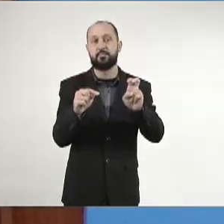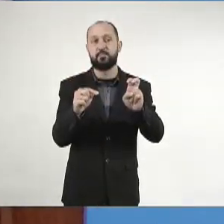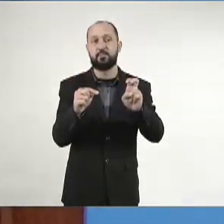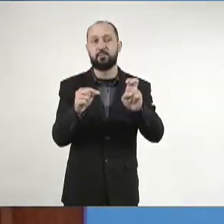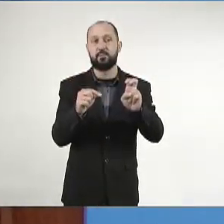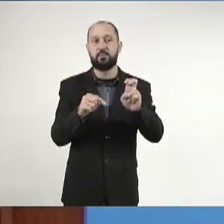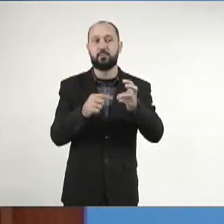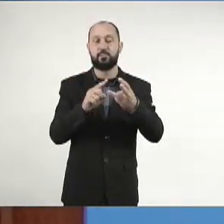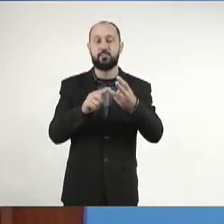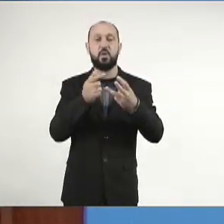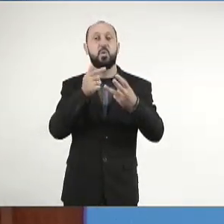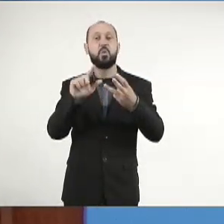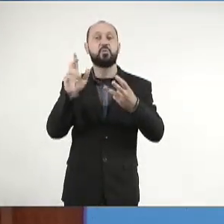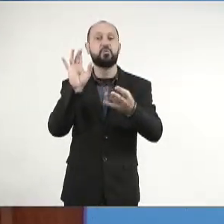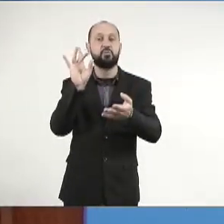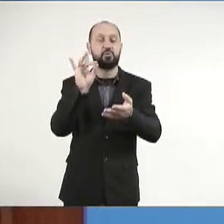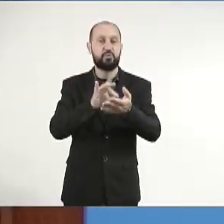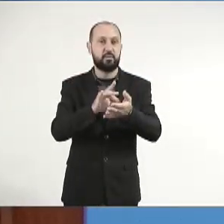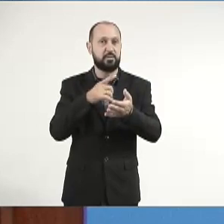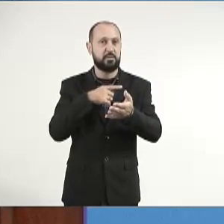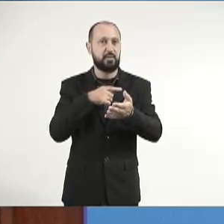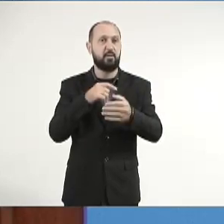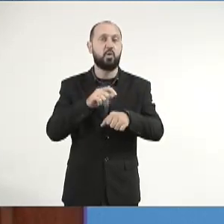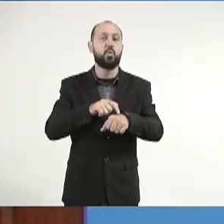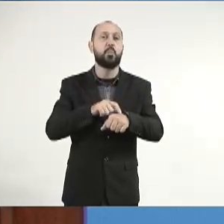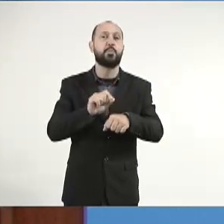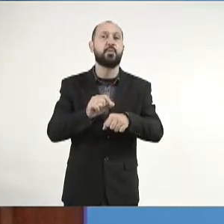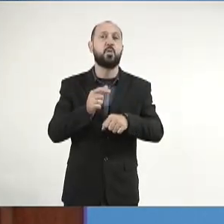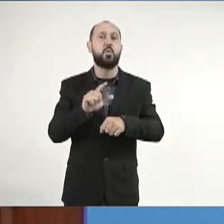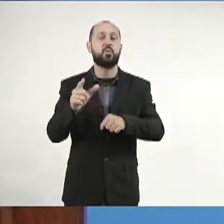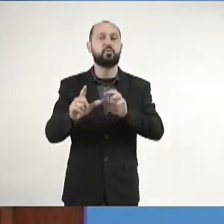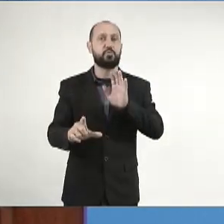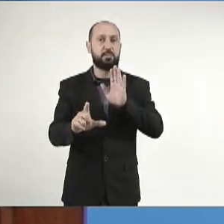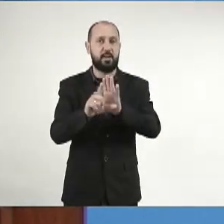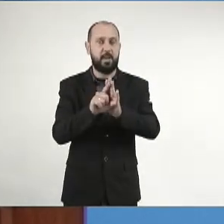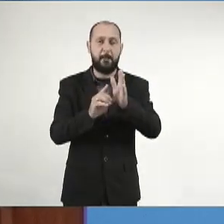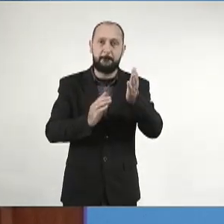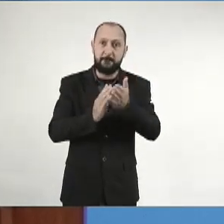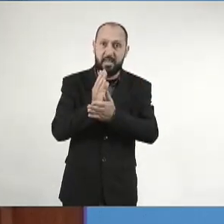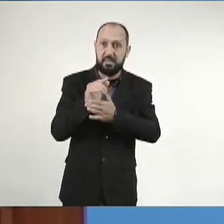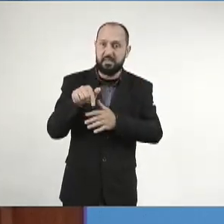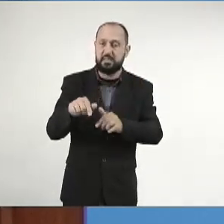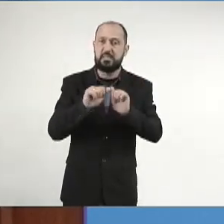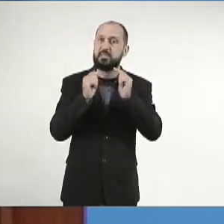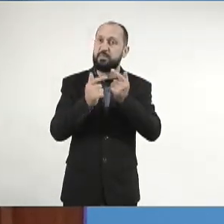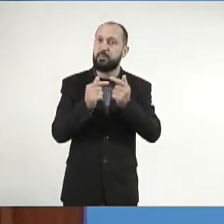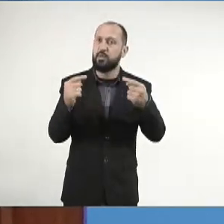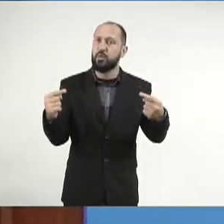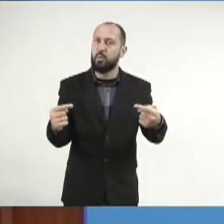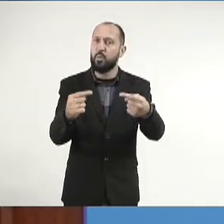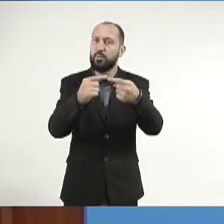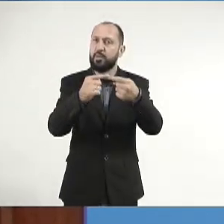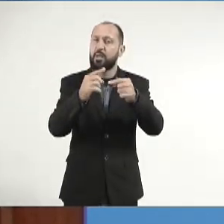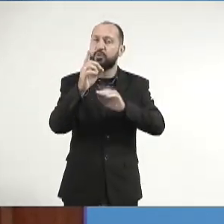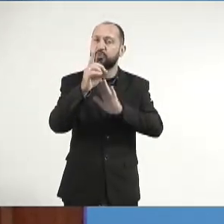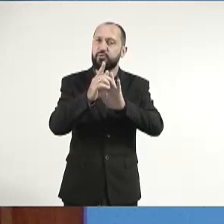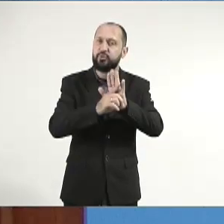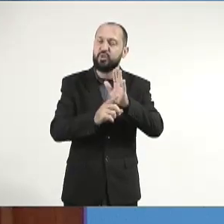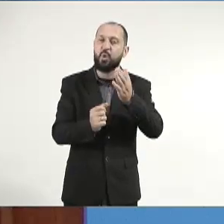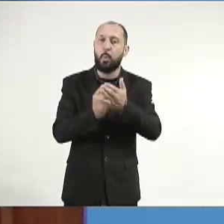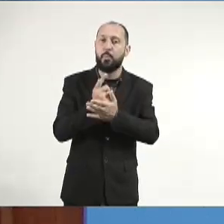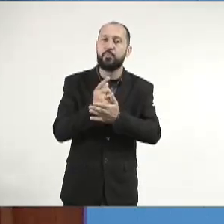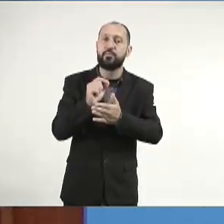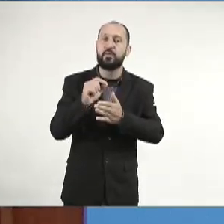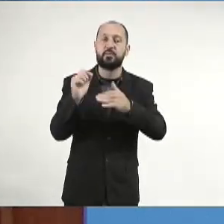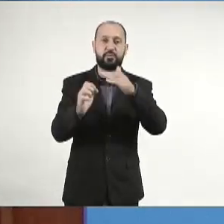coisa, se eventualmente, num caso ou outro de uma lei aprovada nesta casa que se refira a direito do consumidor